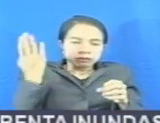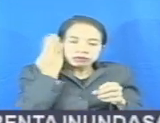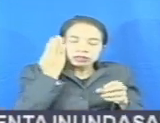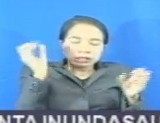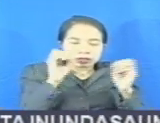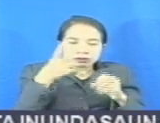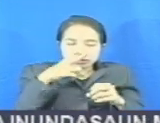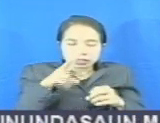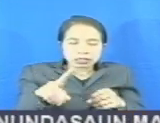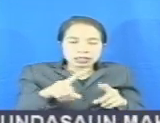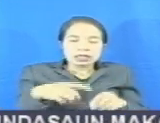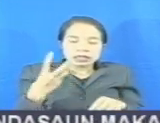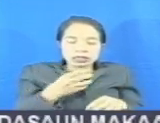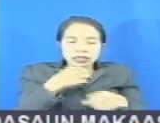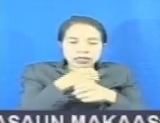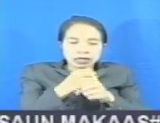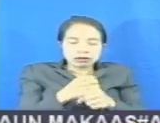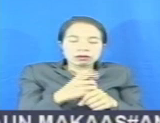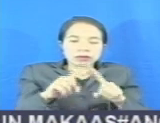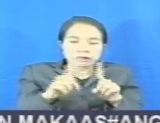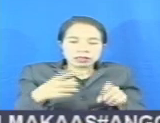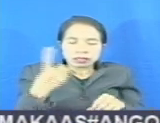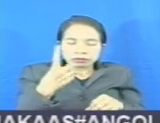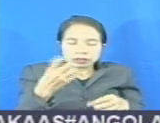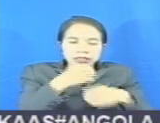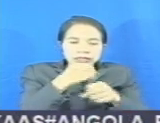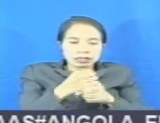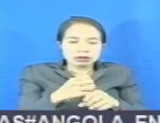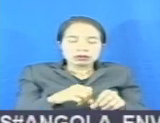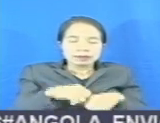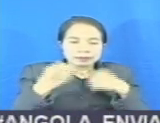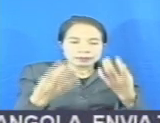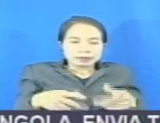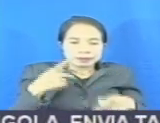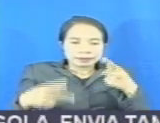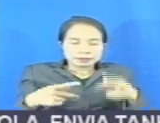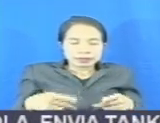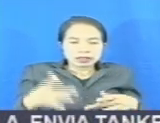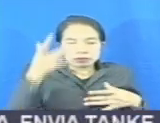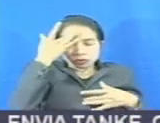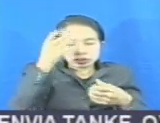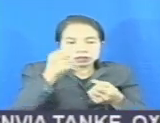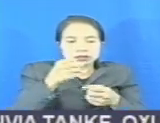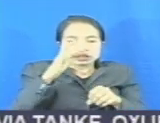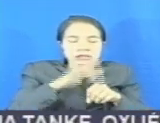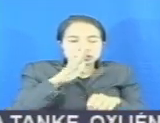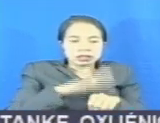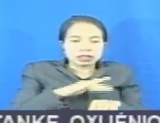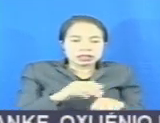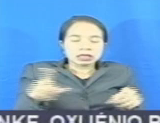halo me be ita tem hal be de oisa comparação husi moras dengue caso moras dengue hanya número nih mak